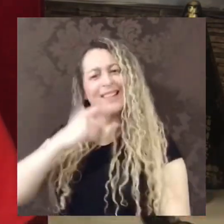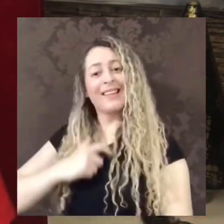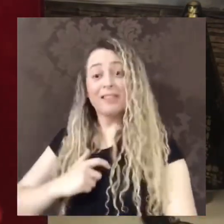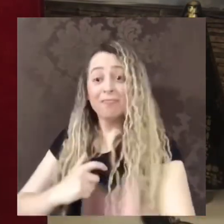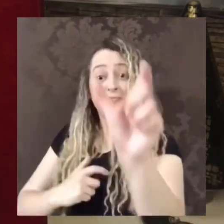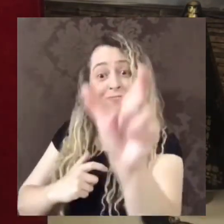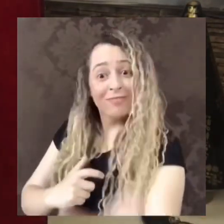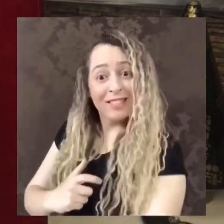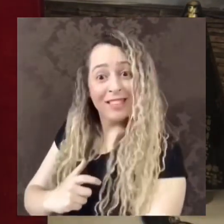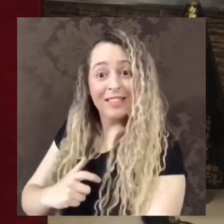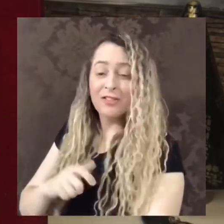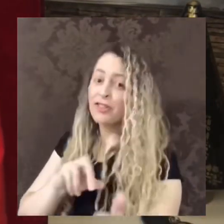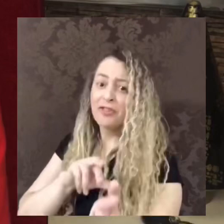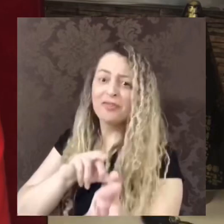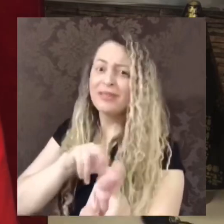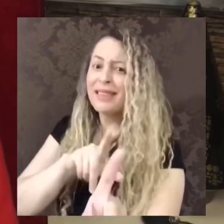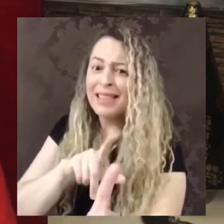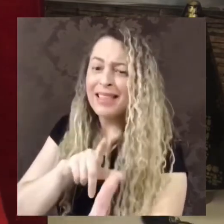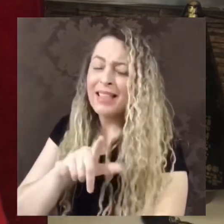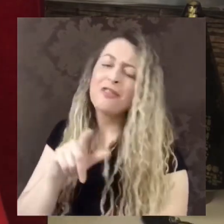normal. Ser diferente é